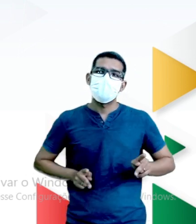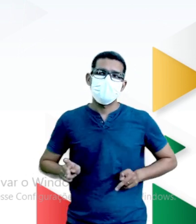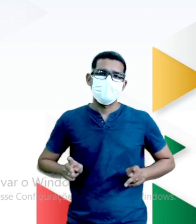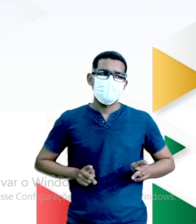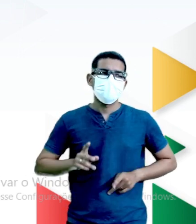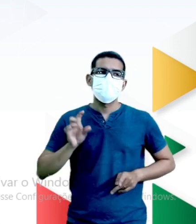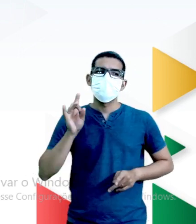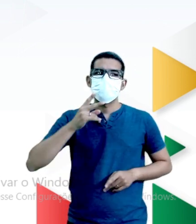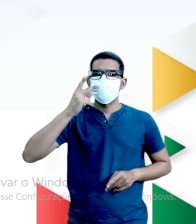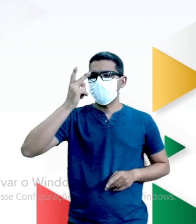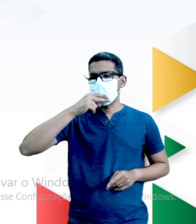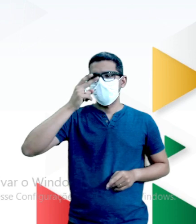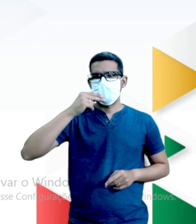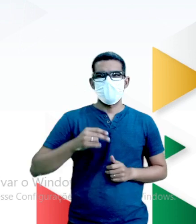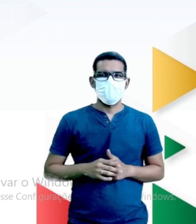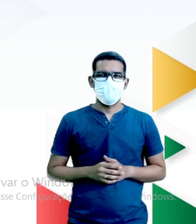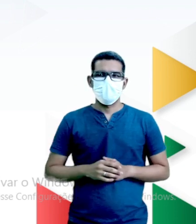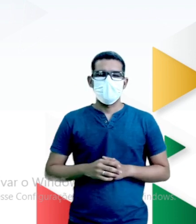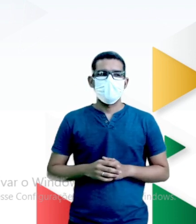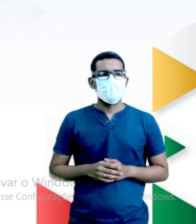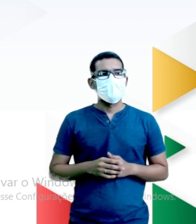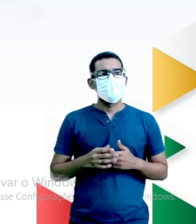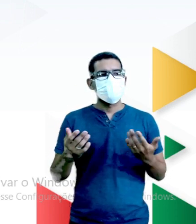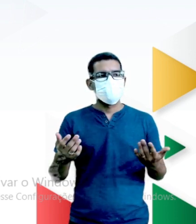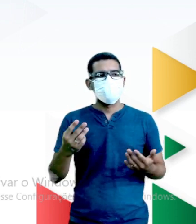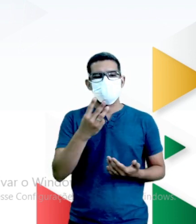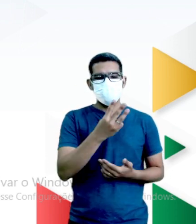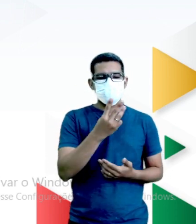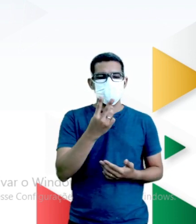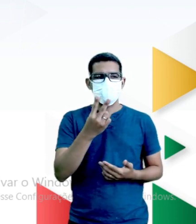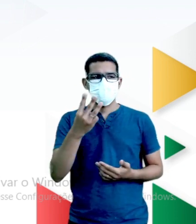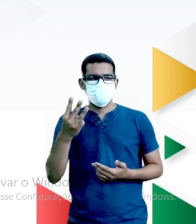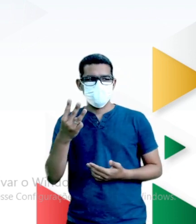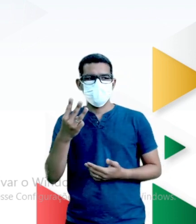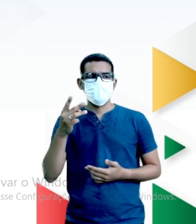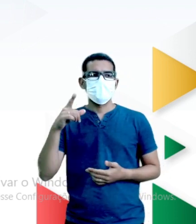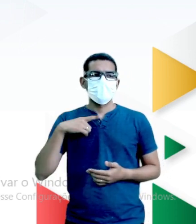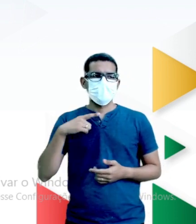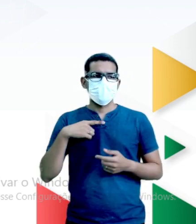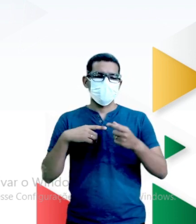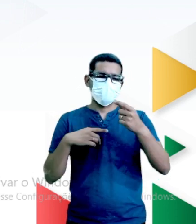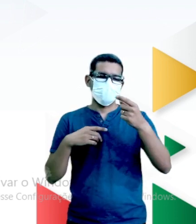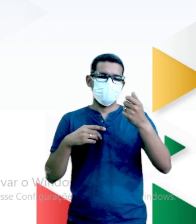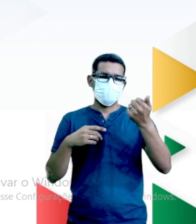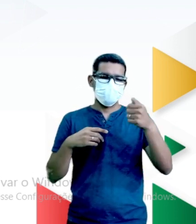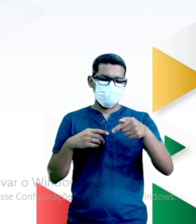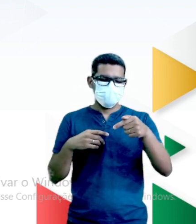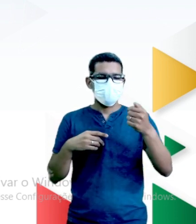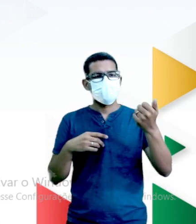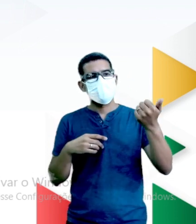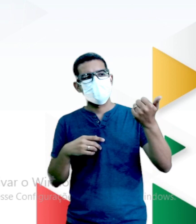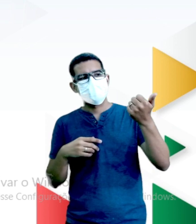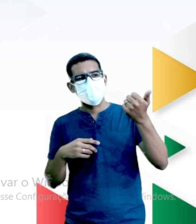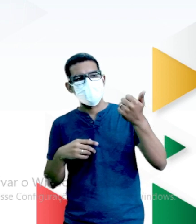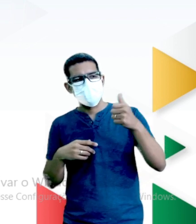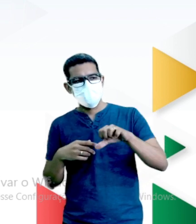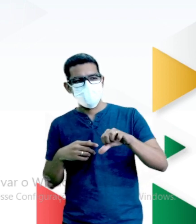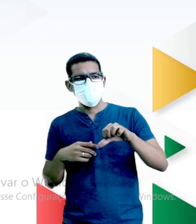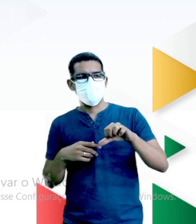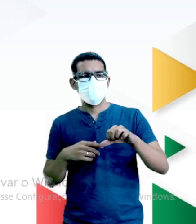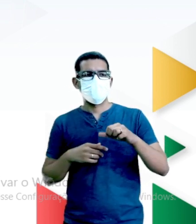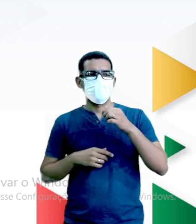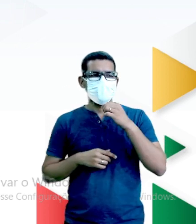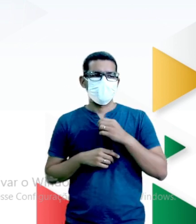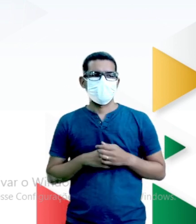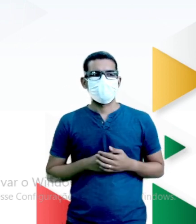ser por ele mesmo. Então, 323, ele tem dois fatores, 17 vezes 9, beleza?